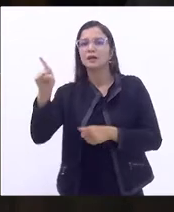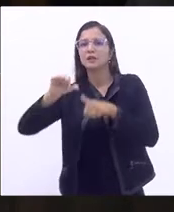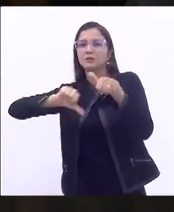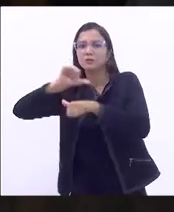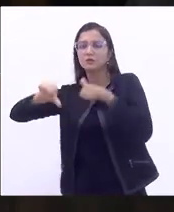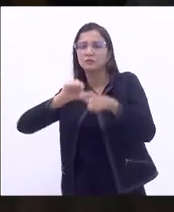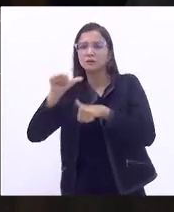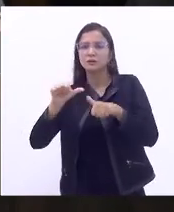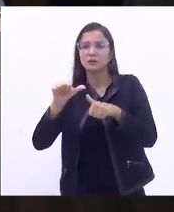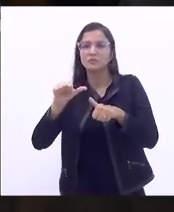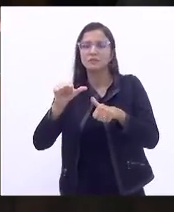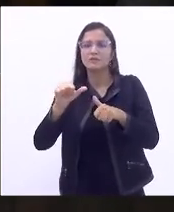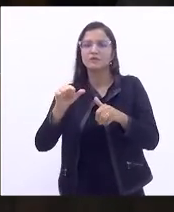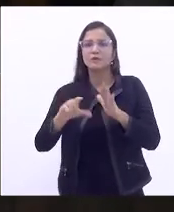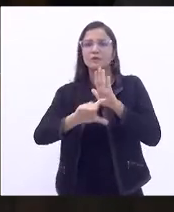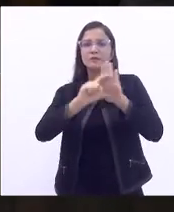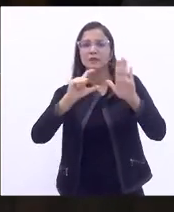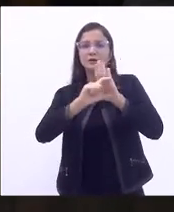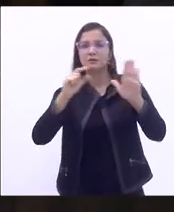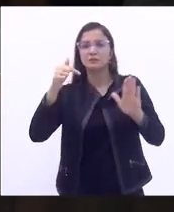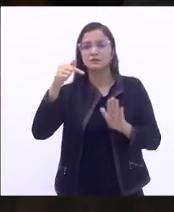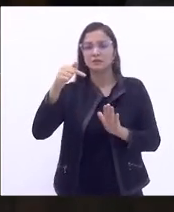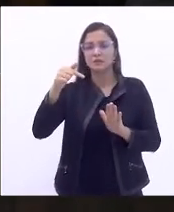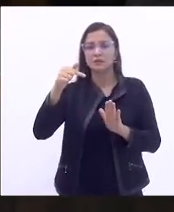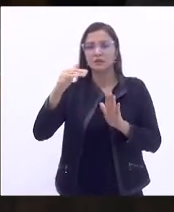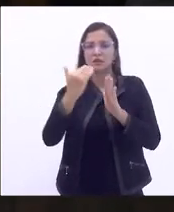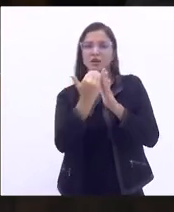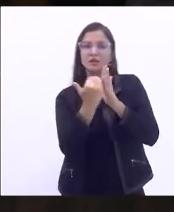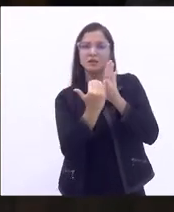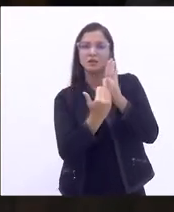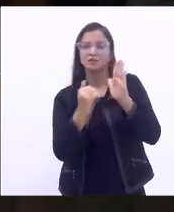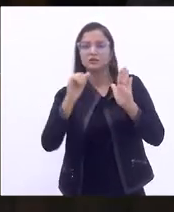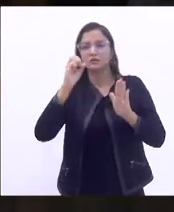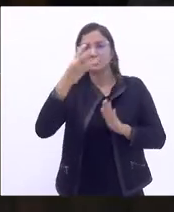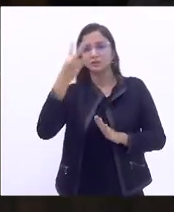perdão, que altera o parágrafo 7º do artigo 3º da Lei Estadual